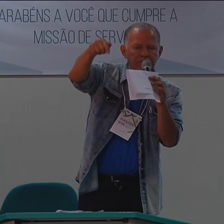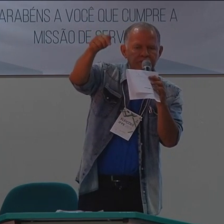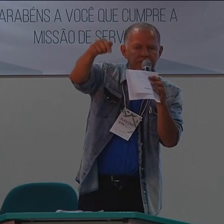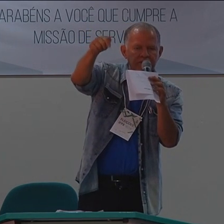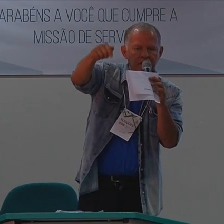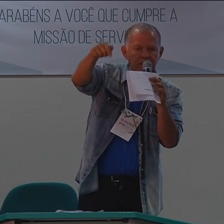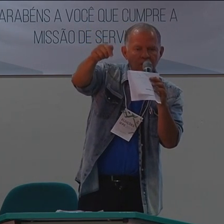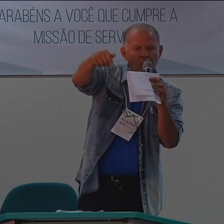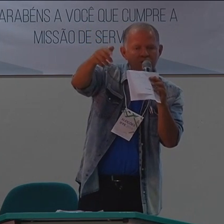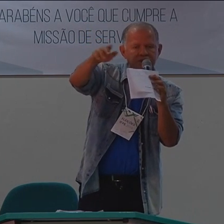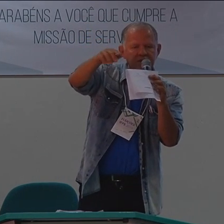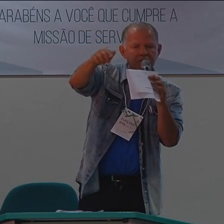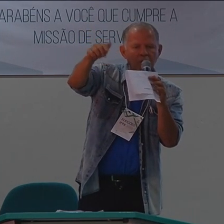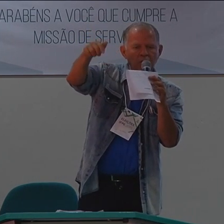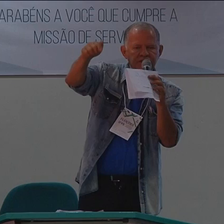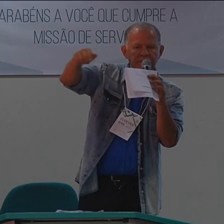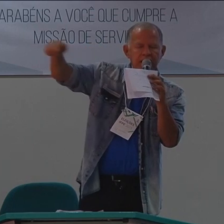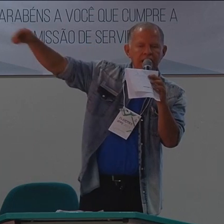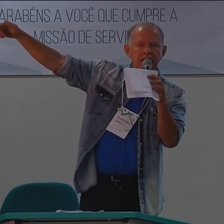de